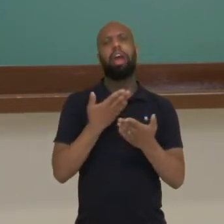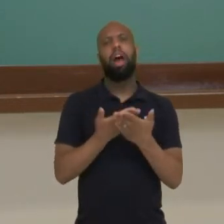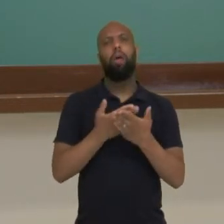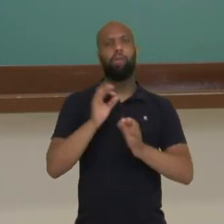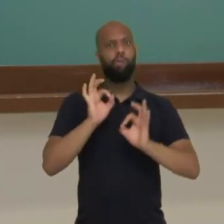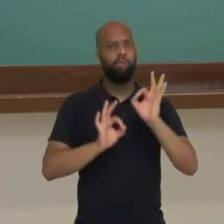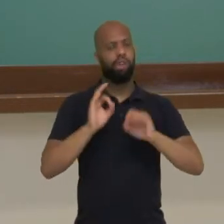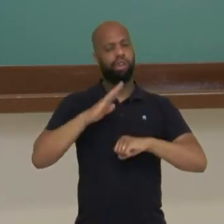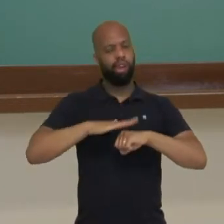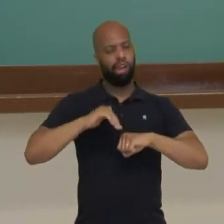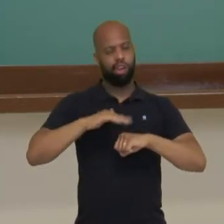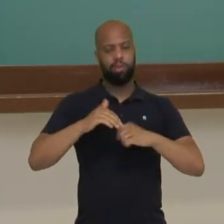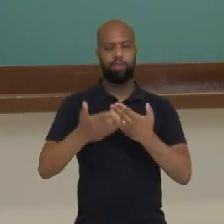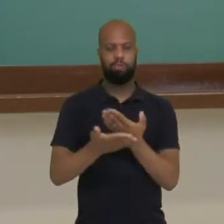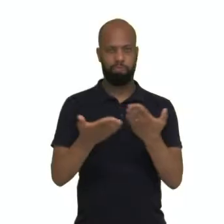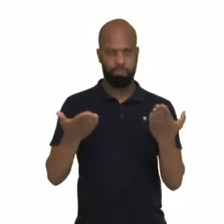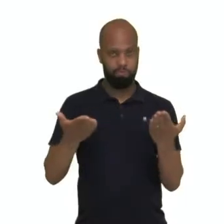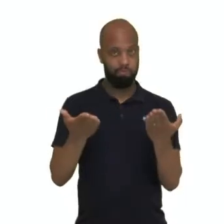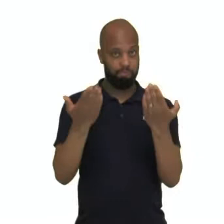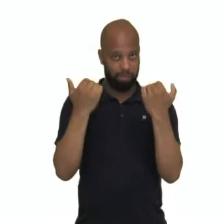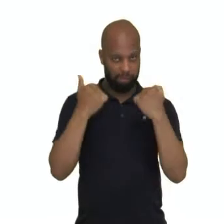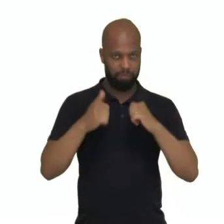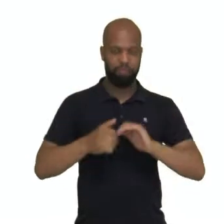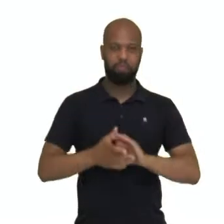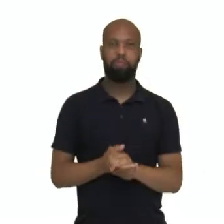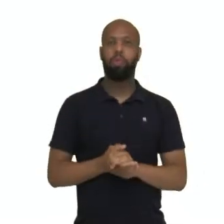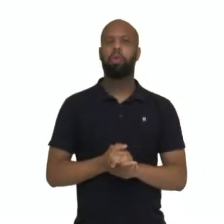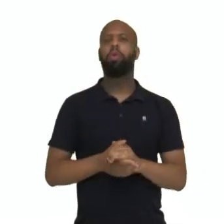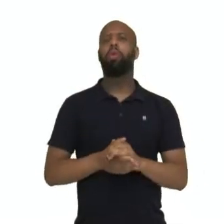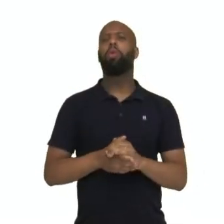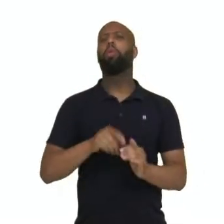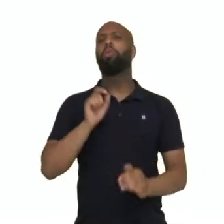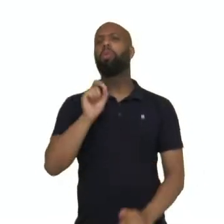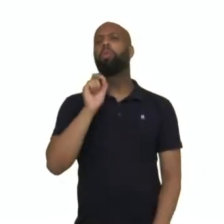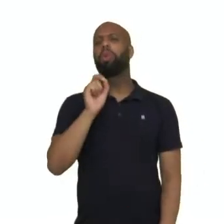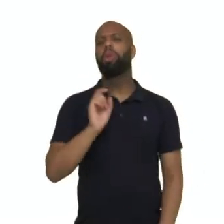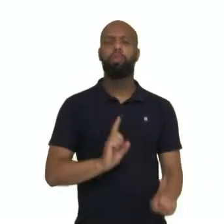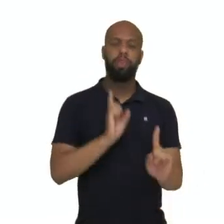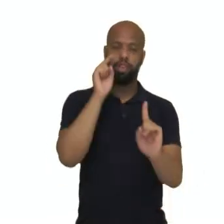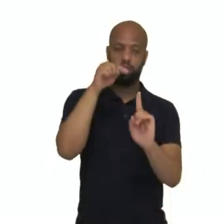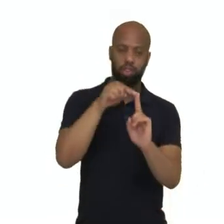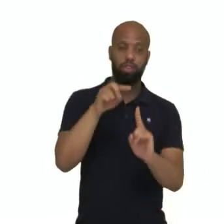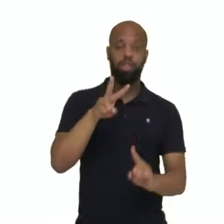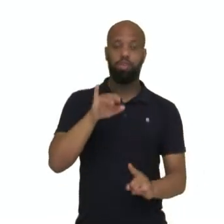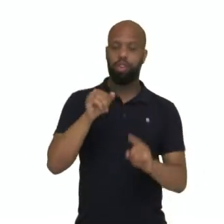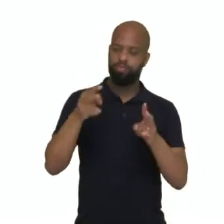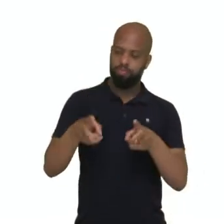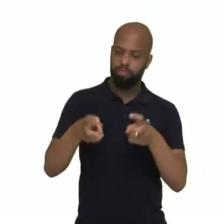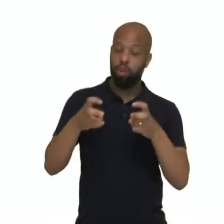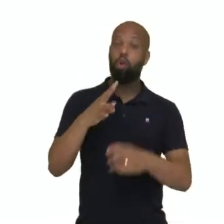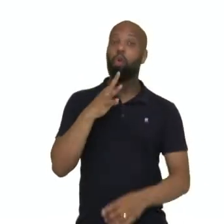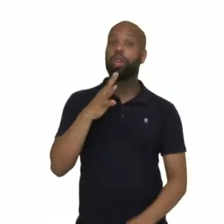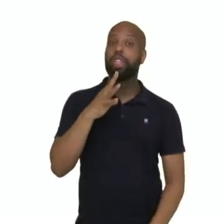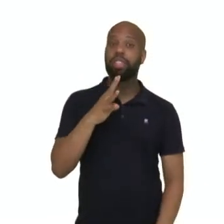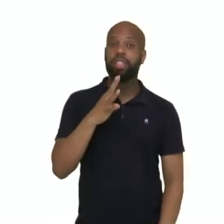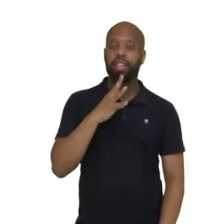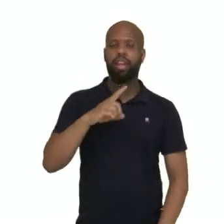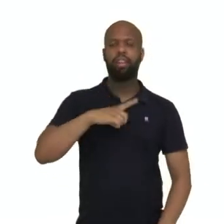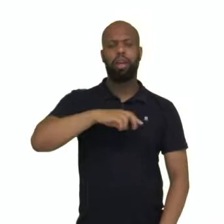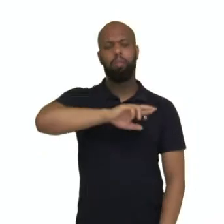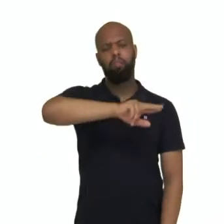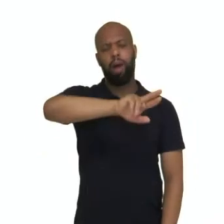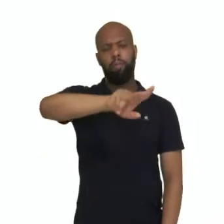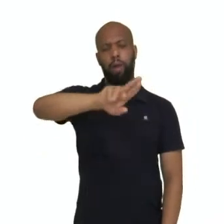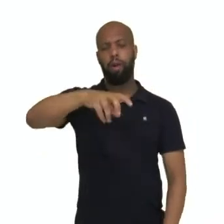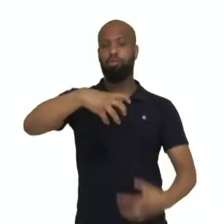vocês. Então, vamos lá! O objetivo desta aula é conhecer os diferentes ritos e rituais indígenas e